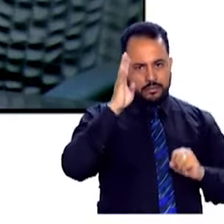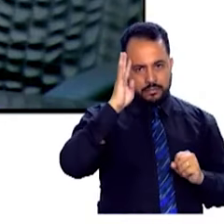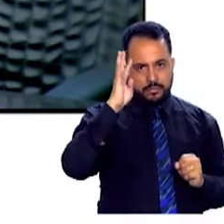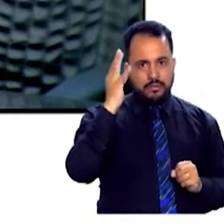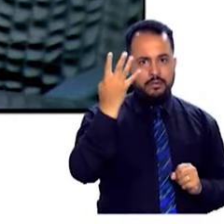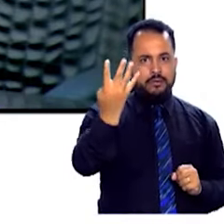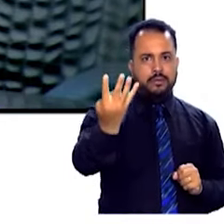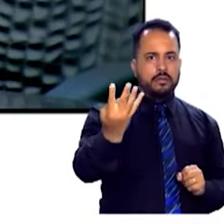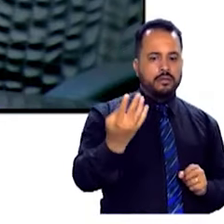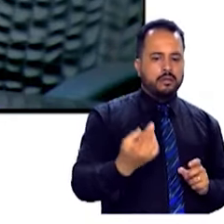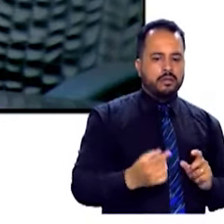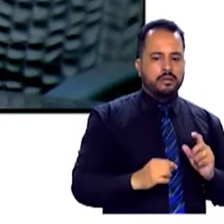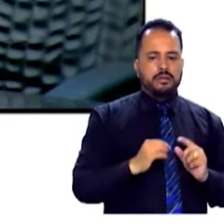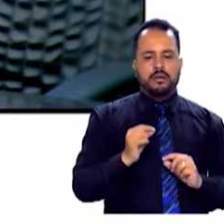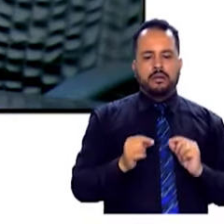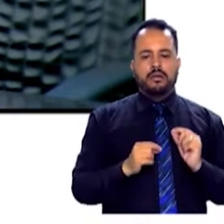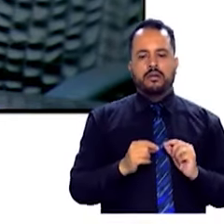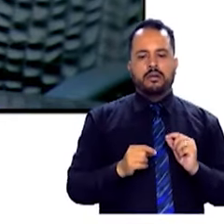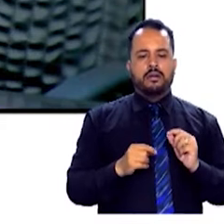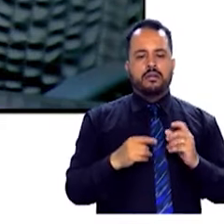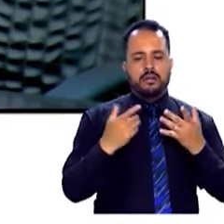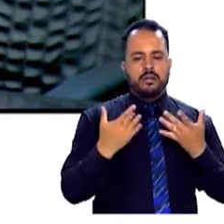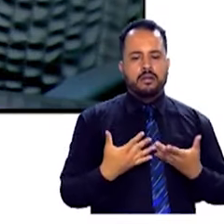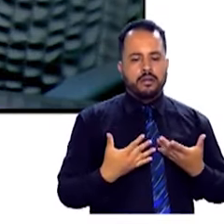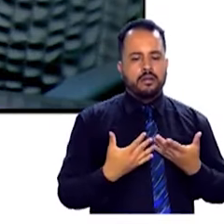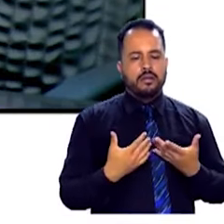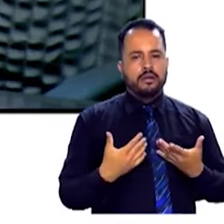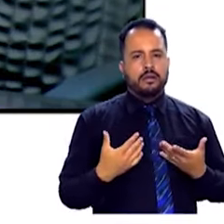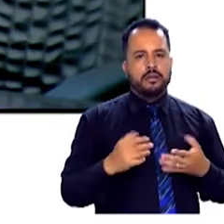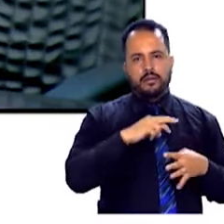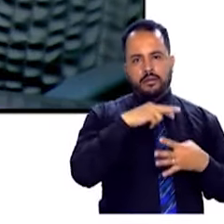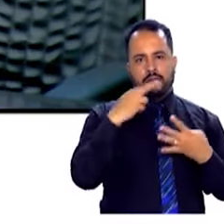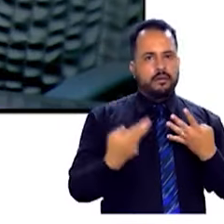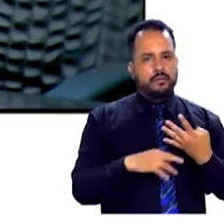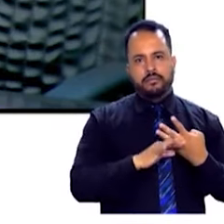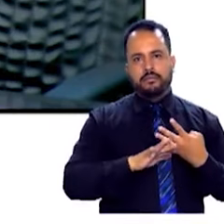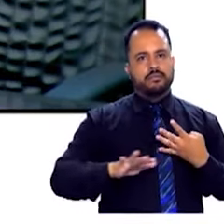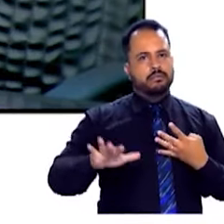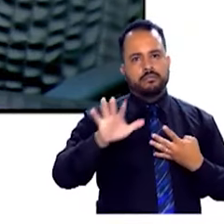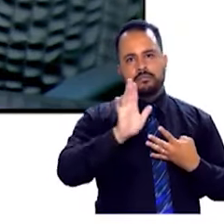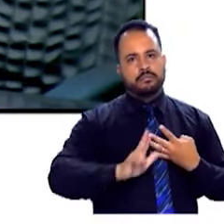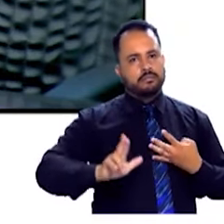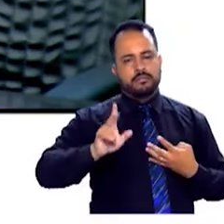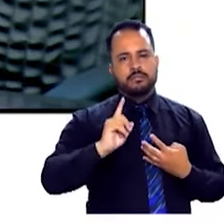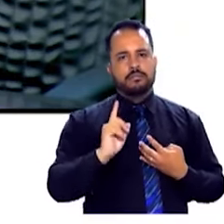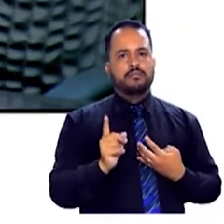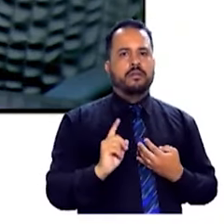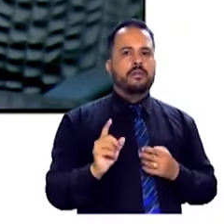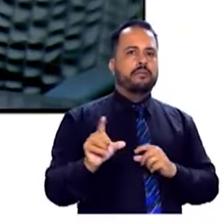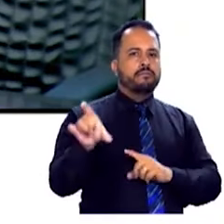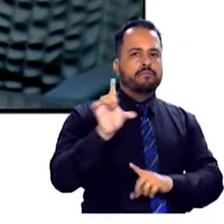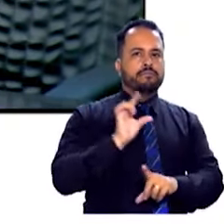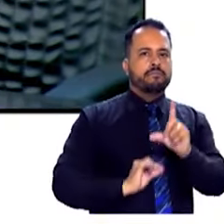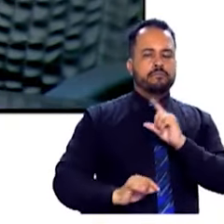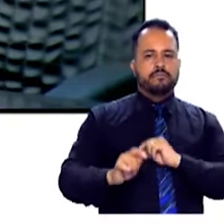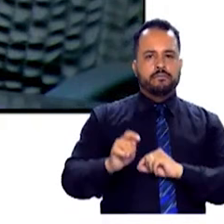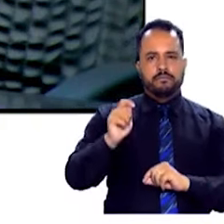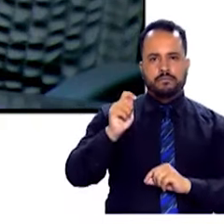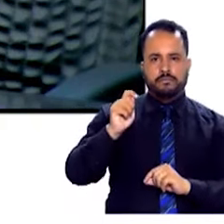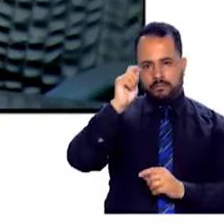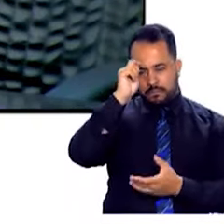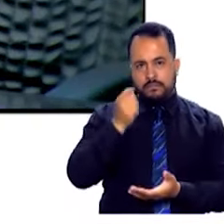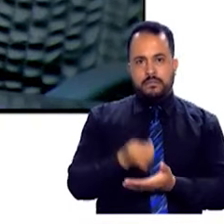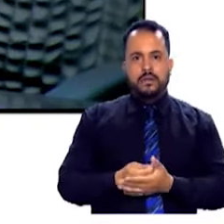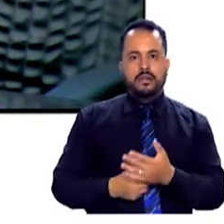foi propriamente por conta da repercussão geral porque ela não tem sido usada de fato como um filro eh eu com isso eh